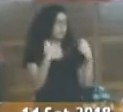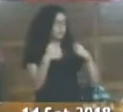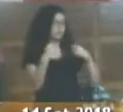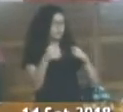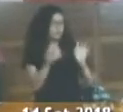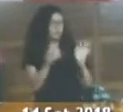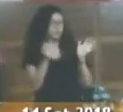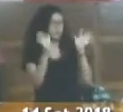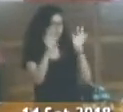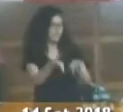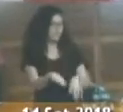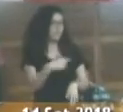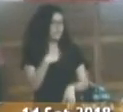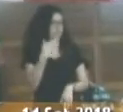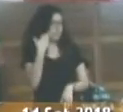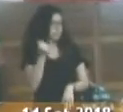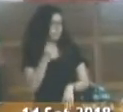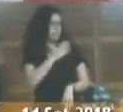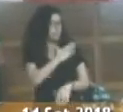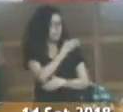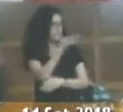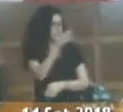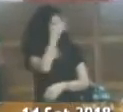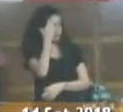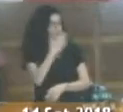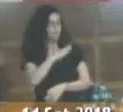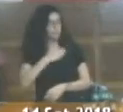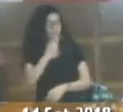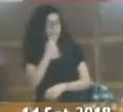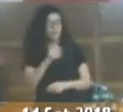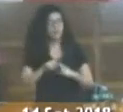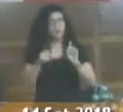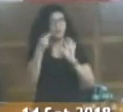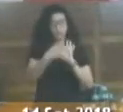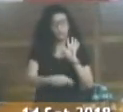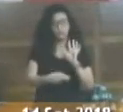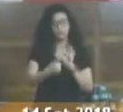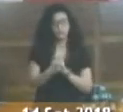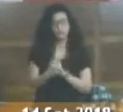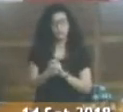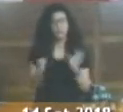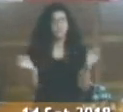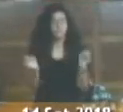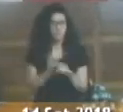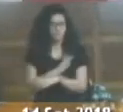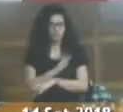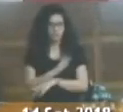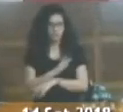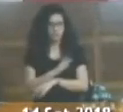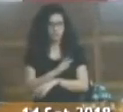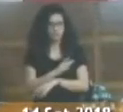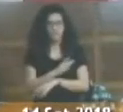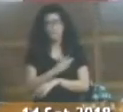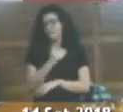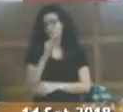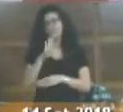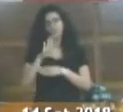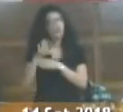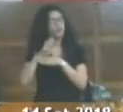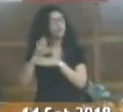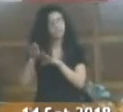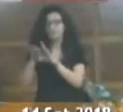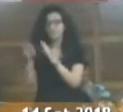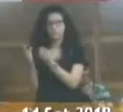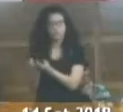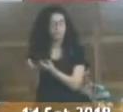sei que gostariam de falar, que têm muito a contribuir, e dizer que os projetos que vêm prontos, eles não contribuem muito com as